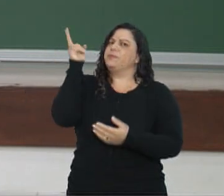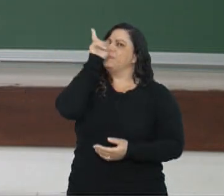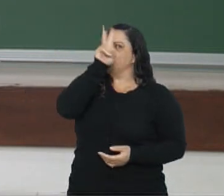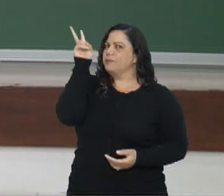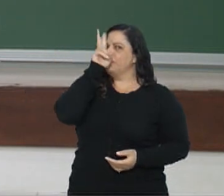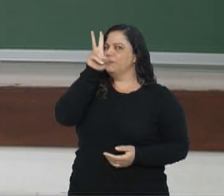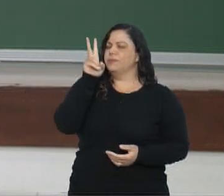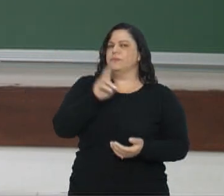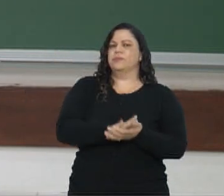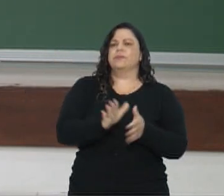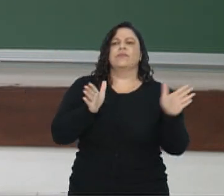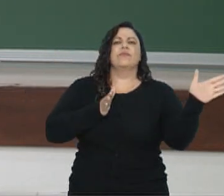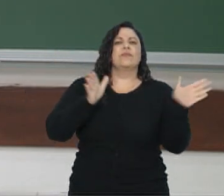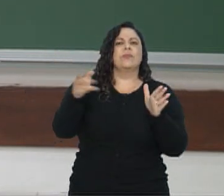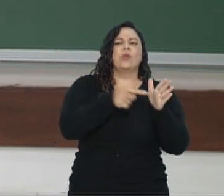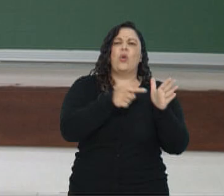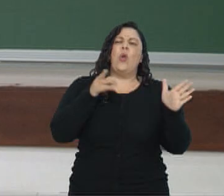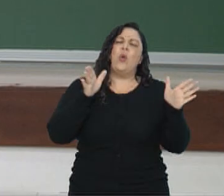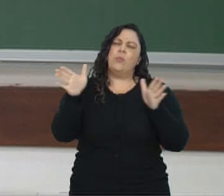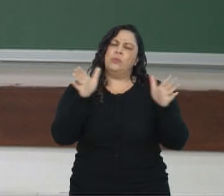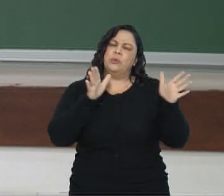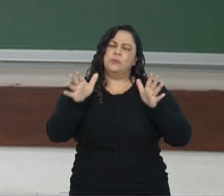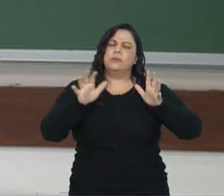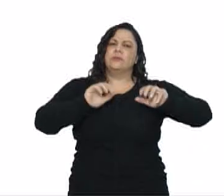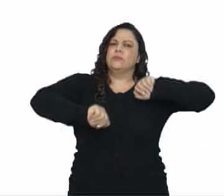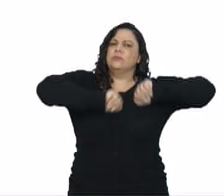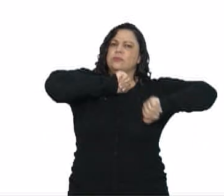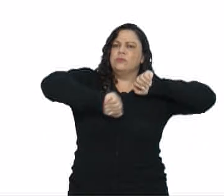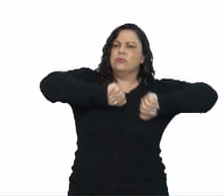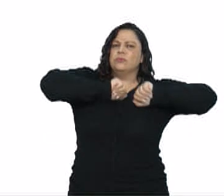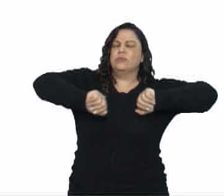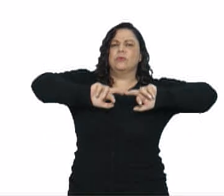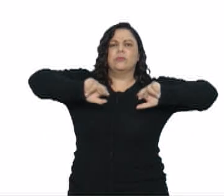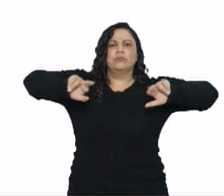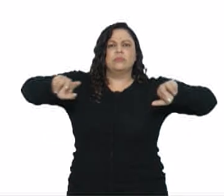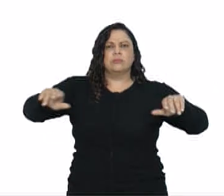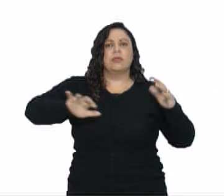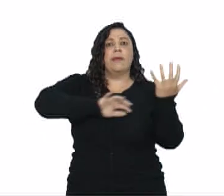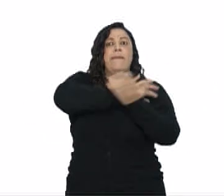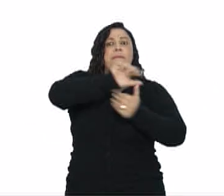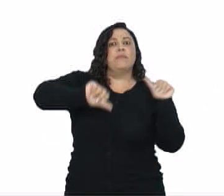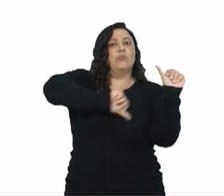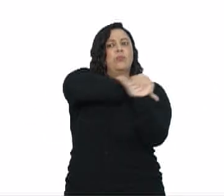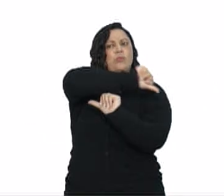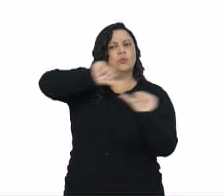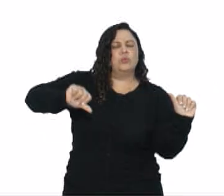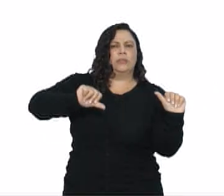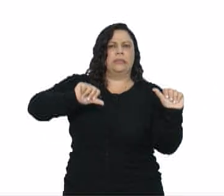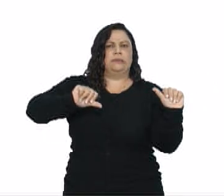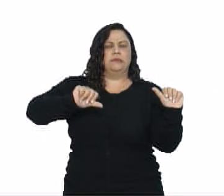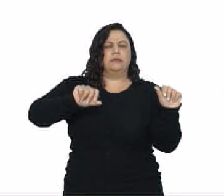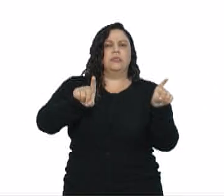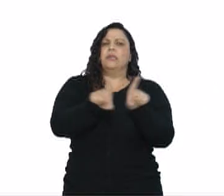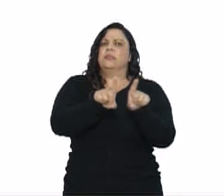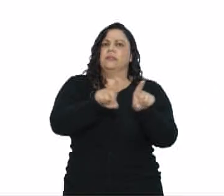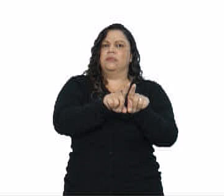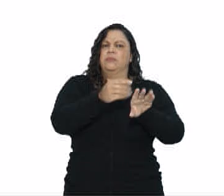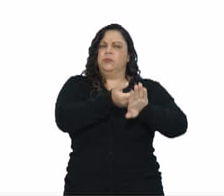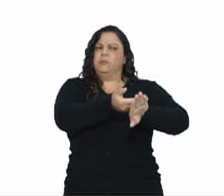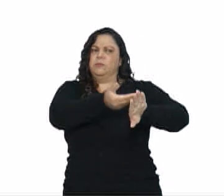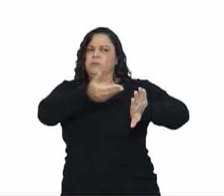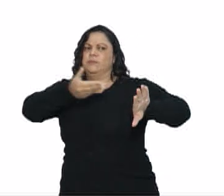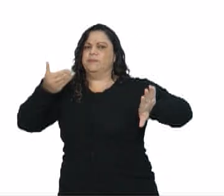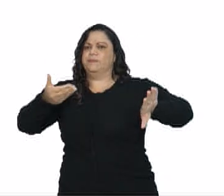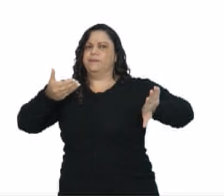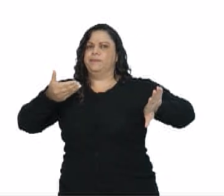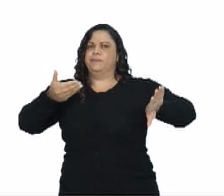de industrialização, você vai ter uma grande mudança e um grande distanciamento entre a classe de trabalhadores nas